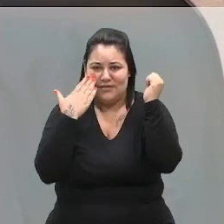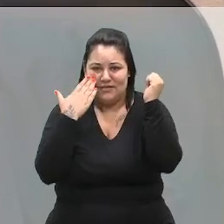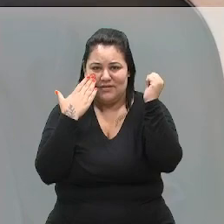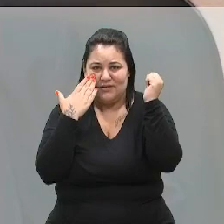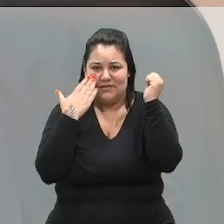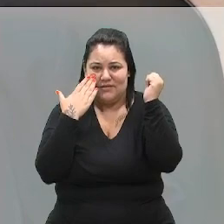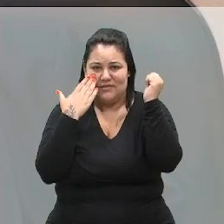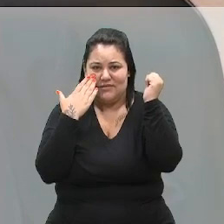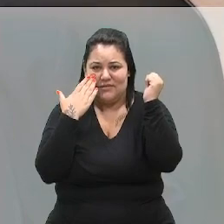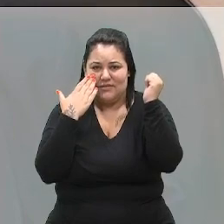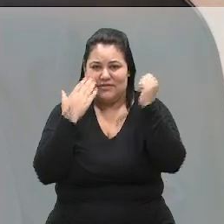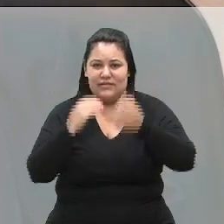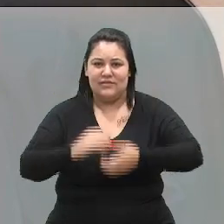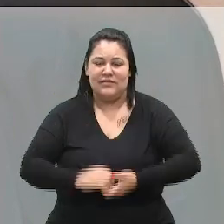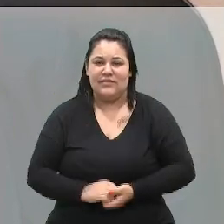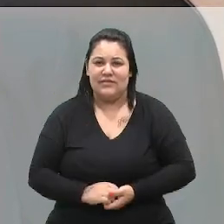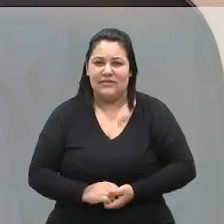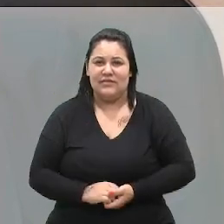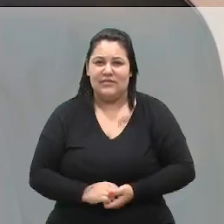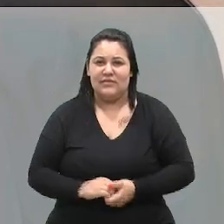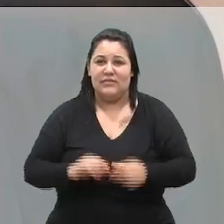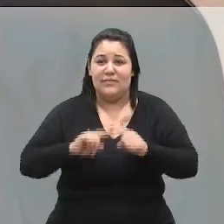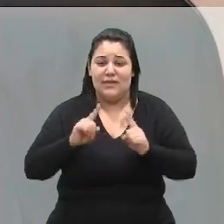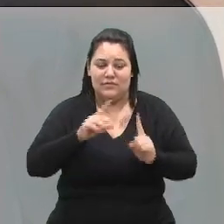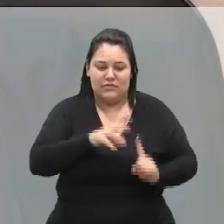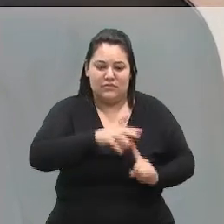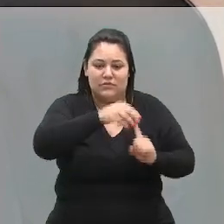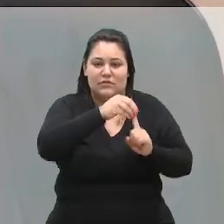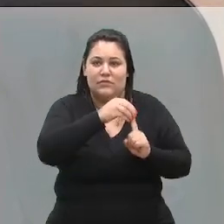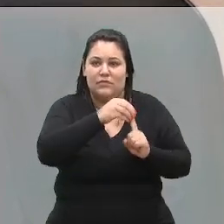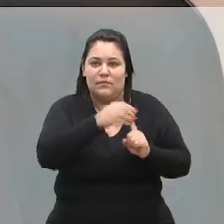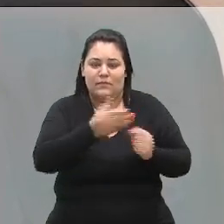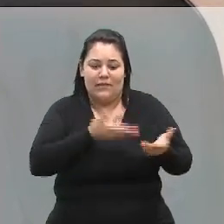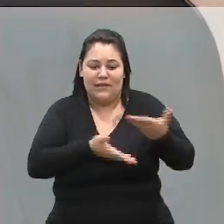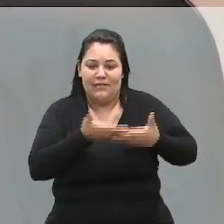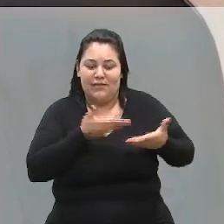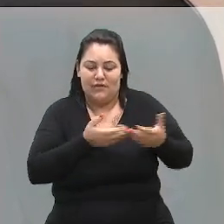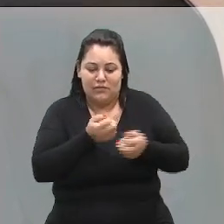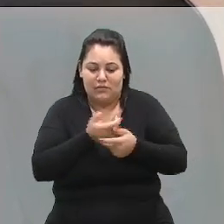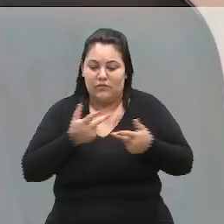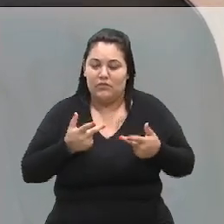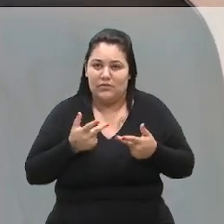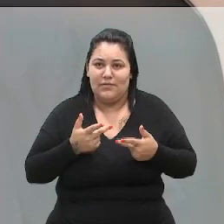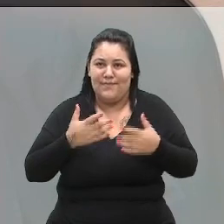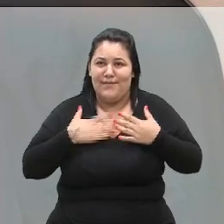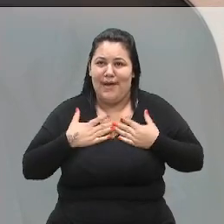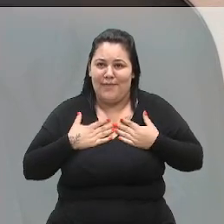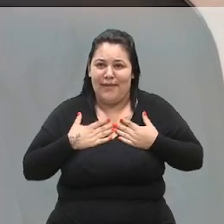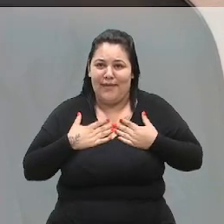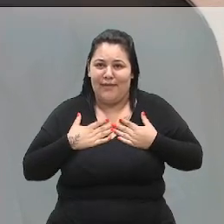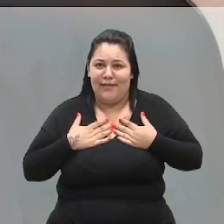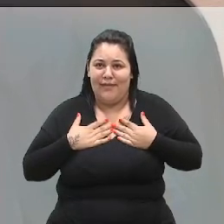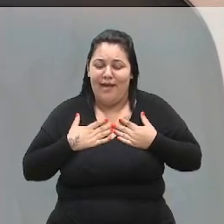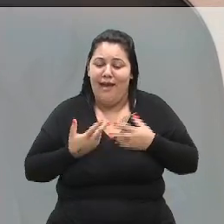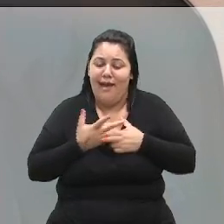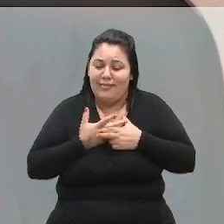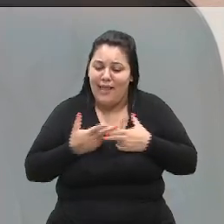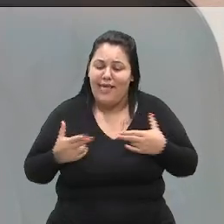todo, mas principalmente ela trata de algo que para mim é muito caro, que é sensibilidade